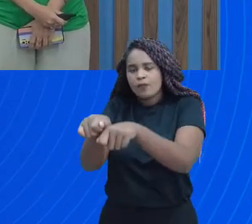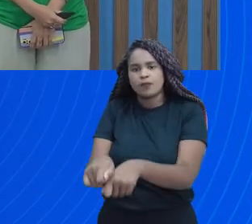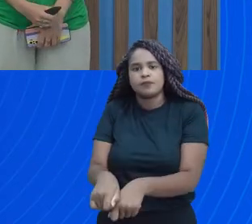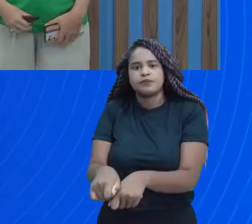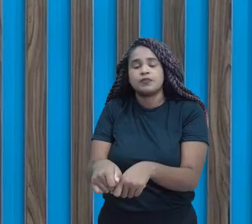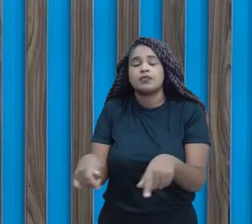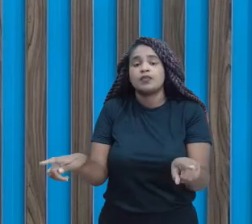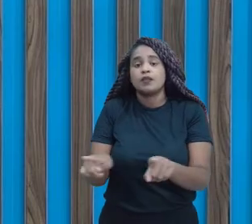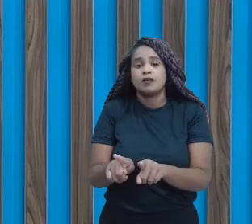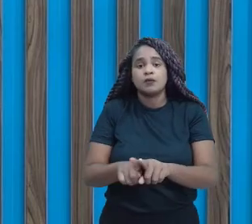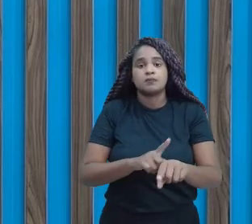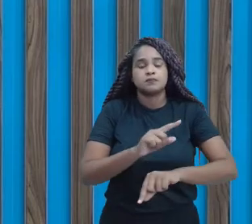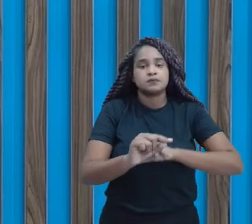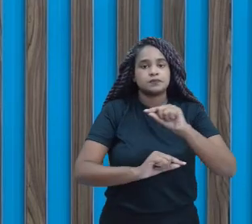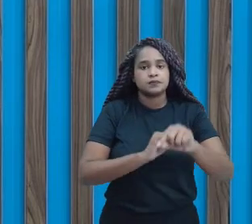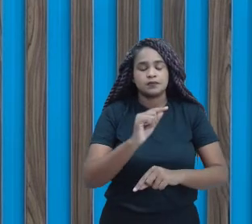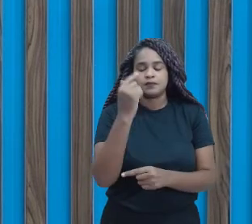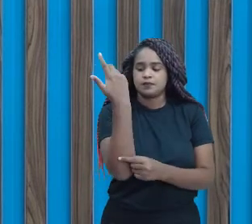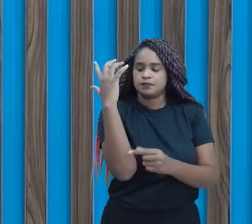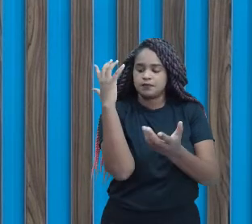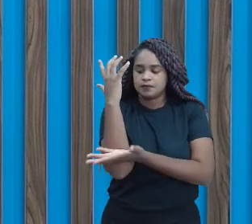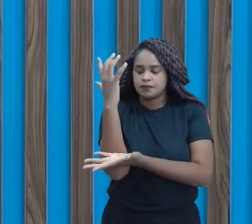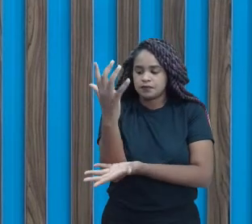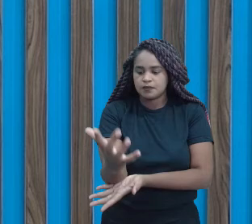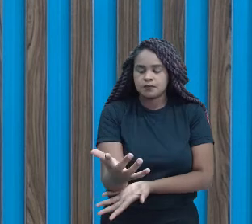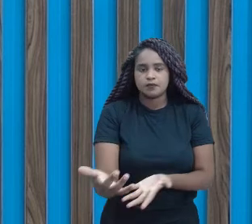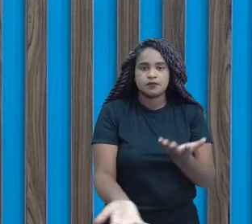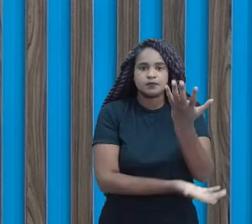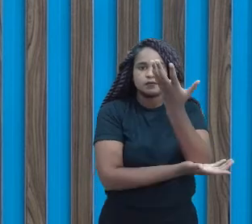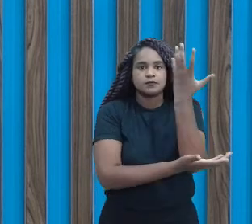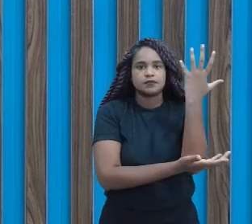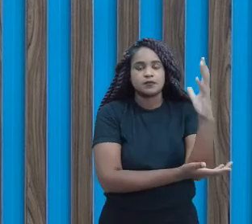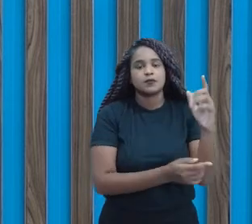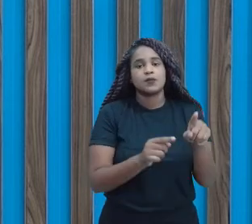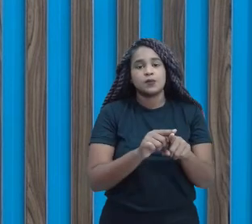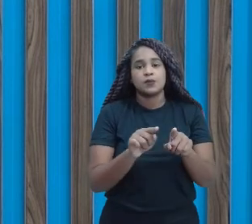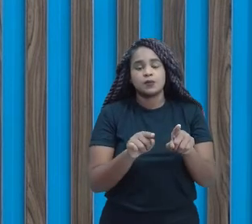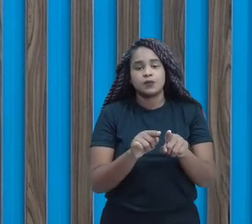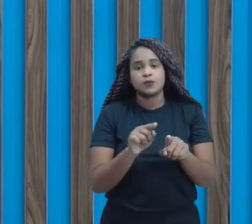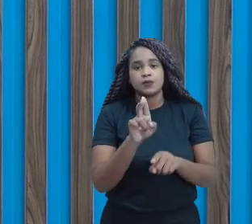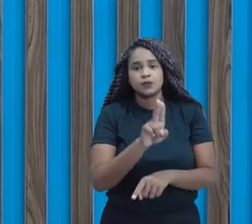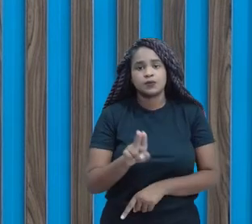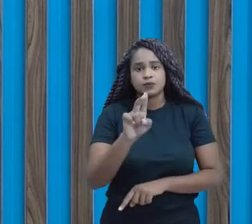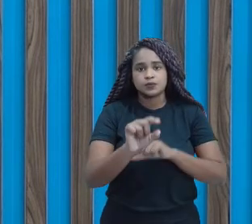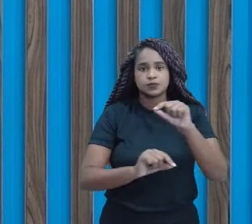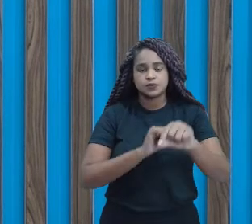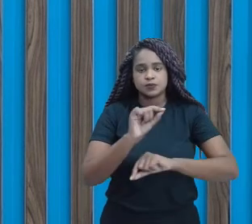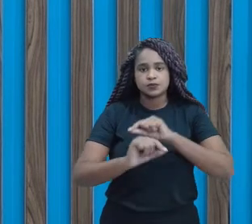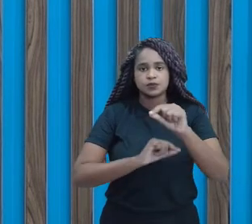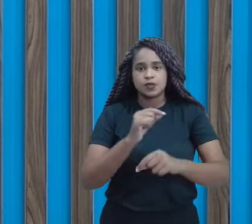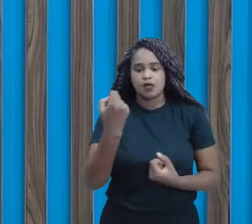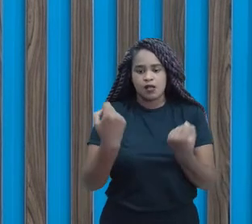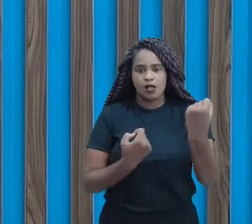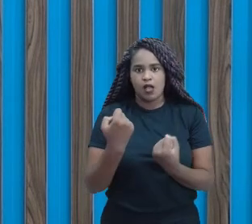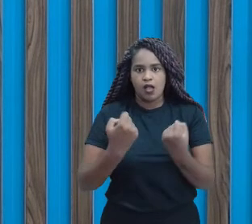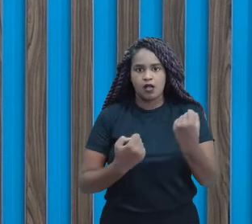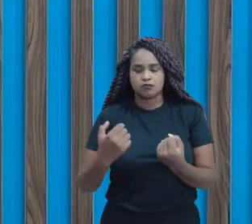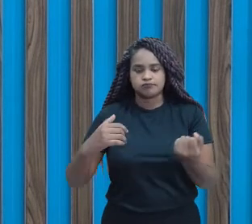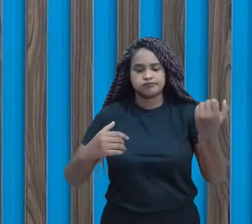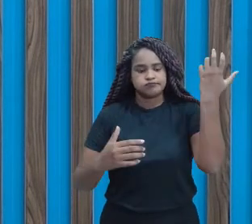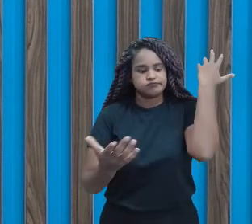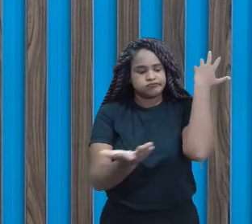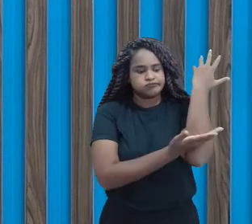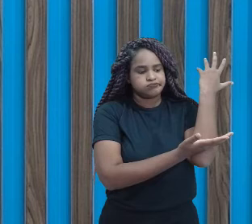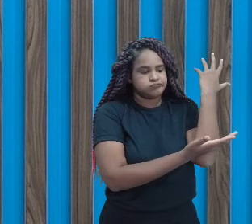tem o desmatamento de floresta com o uso de correntões. São tratores com correntes gigantes que saem arrastando, derrubando tudo. Agora